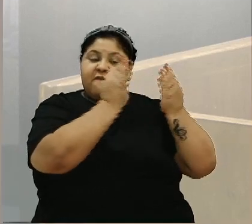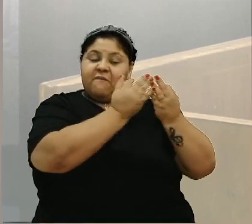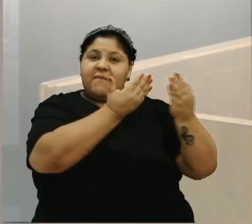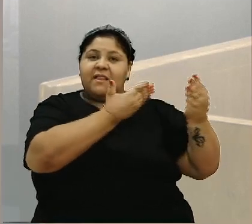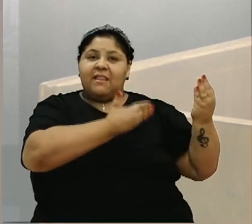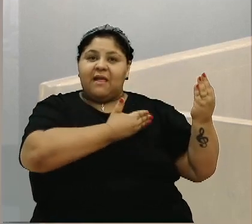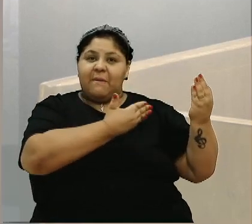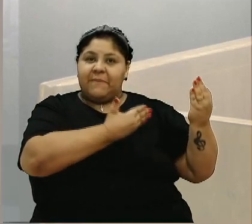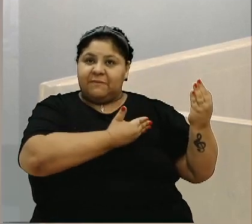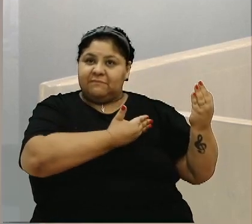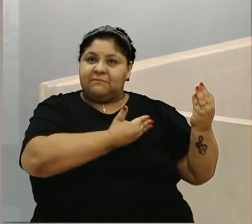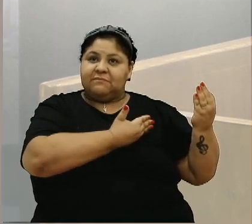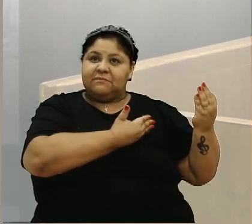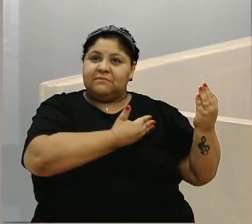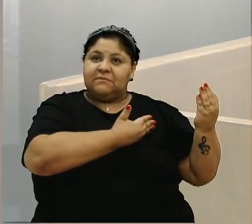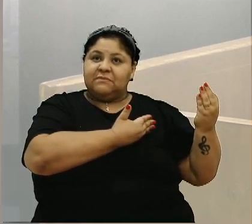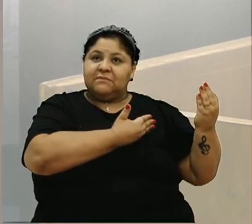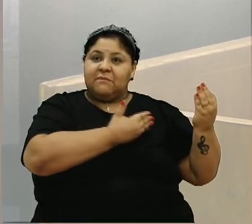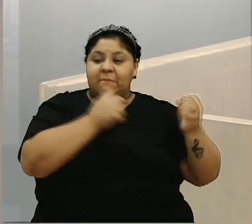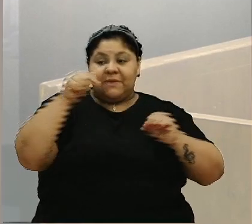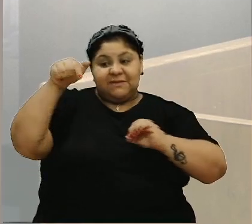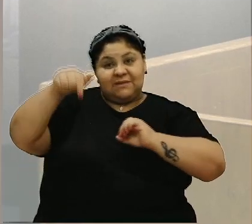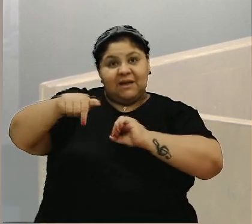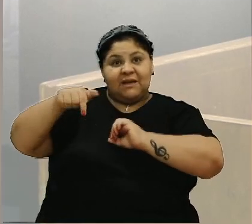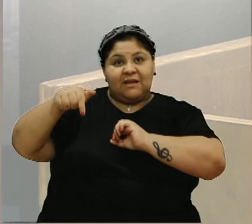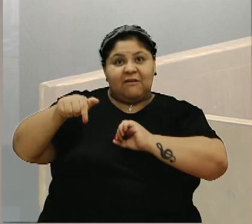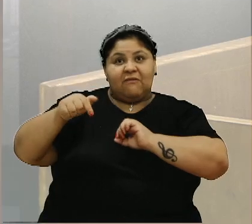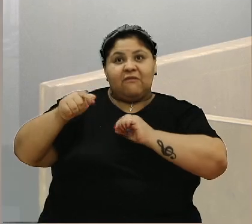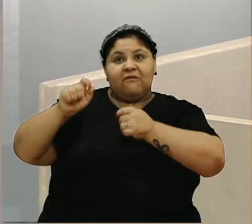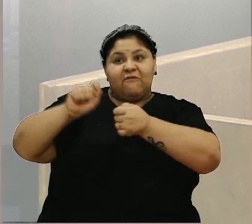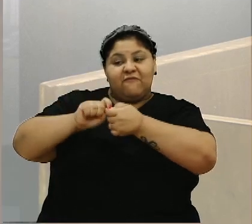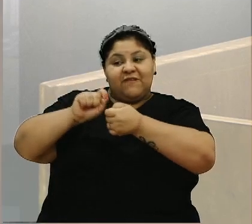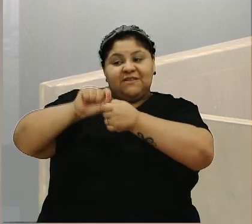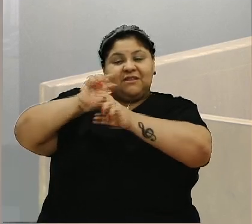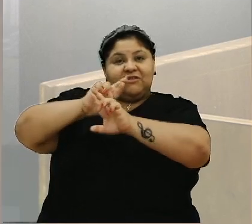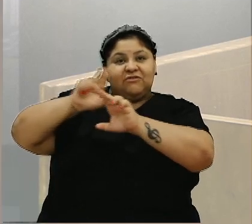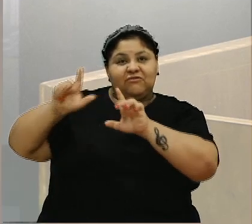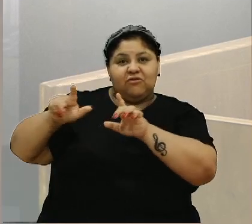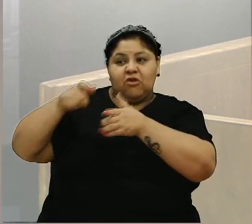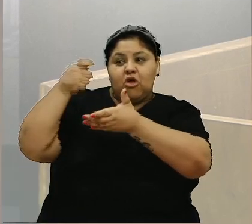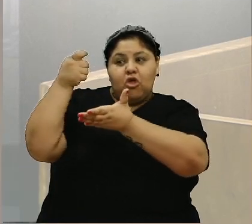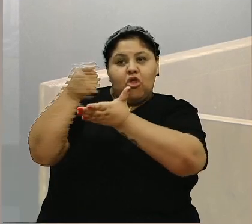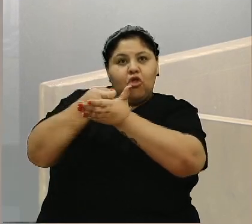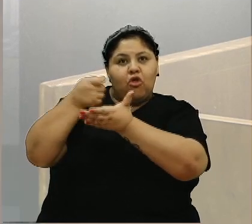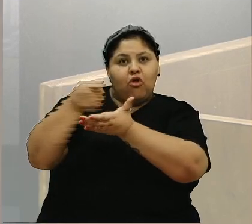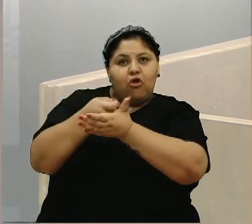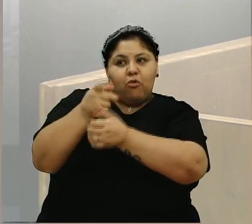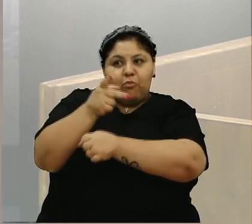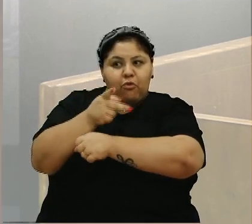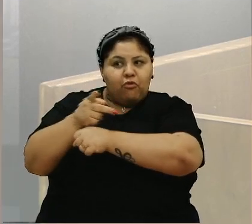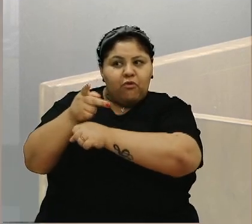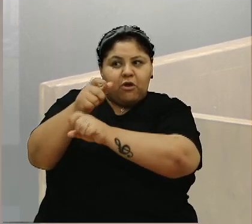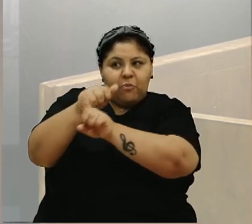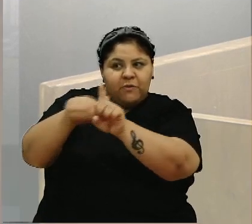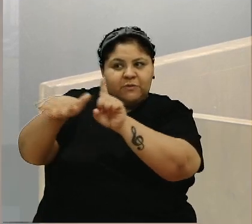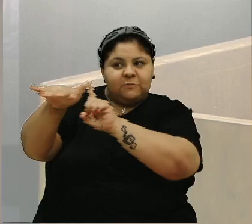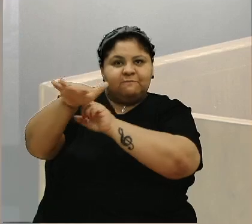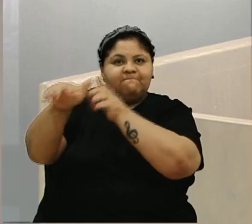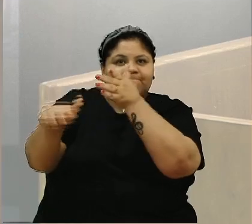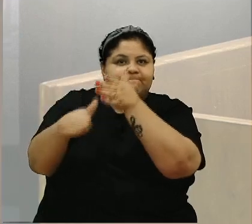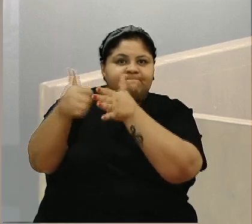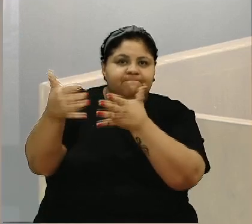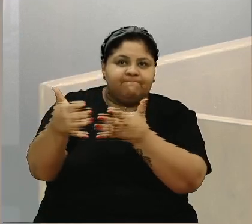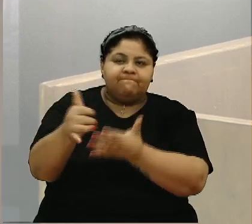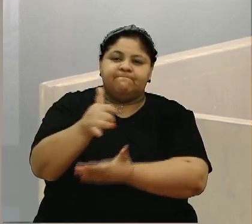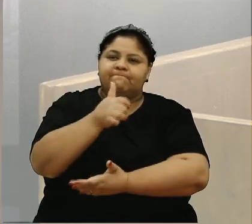amigos, para estar aqui, fazendo a diferença, lutando, buscando uma sociedade melhor. E,